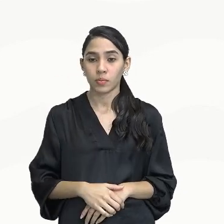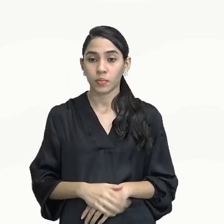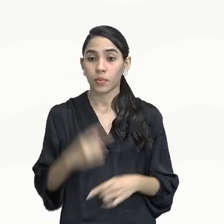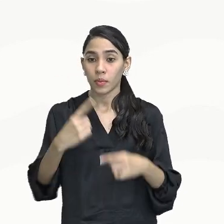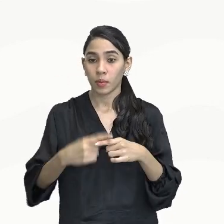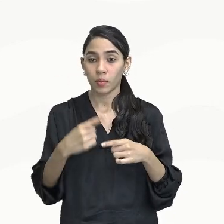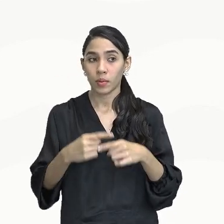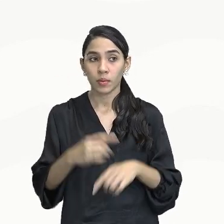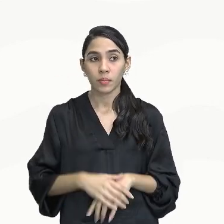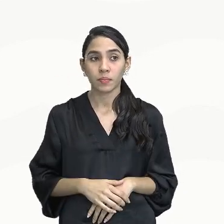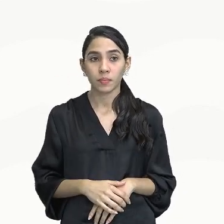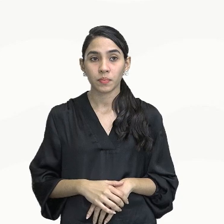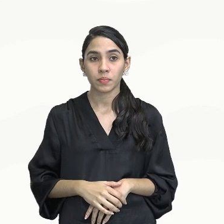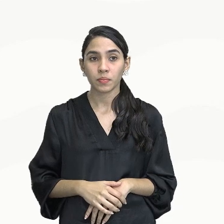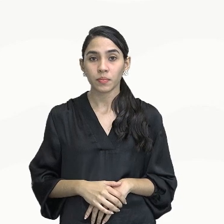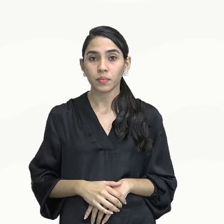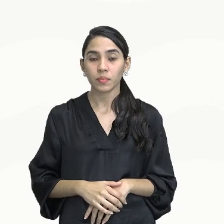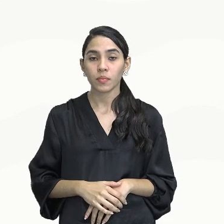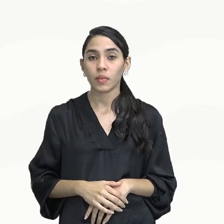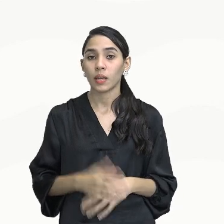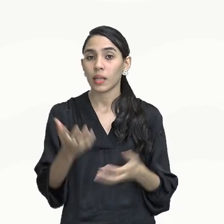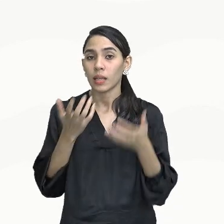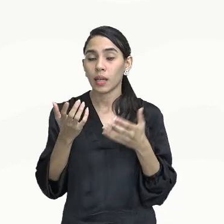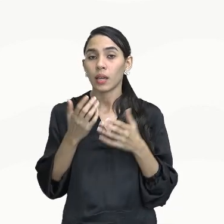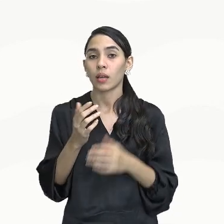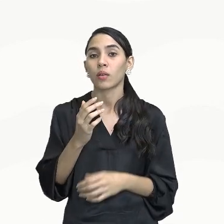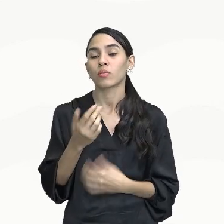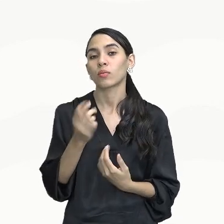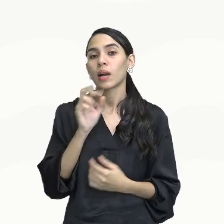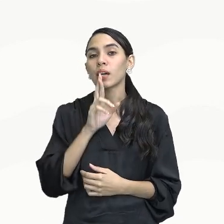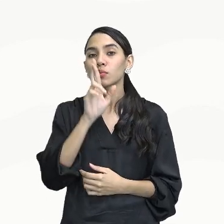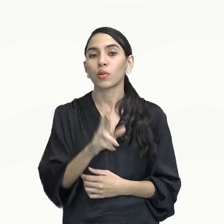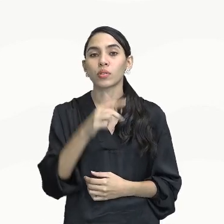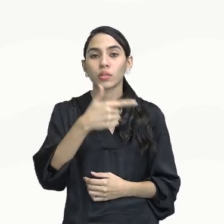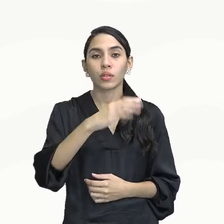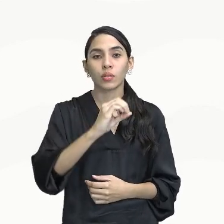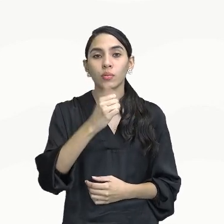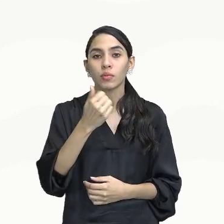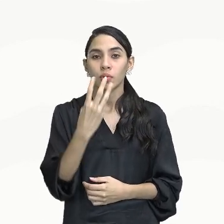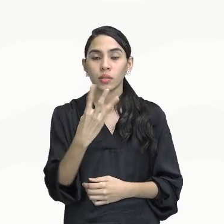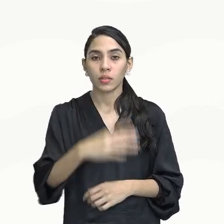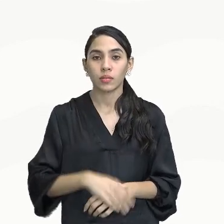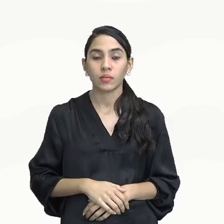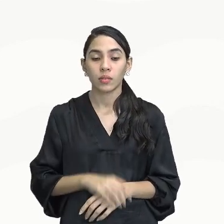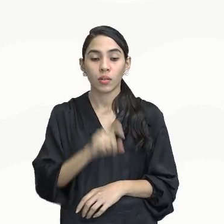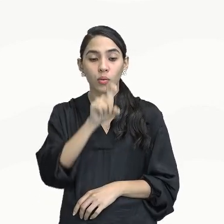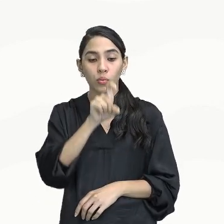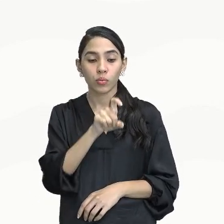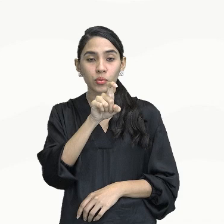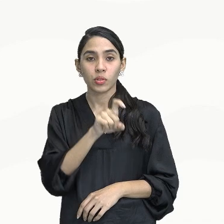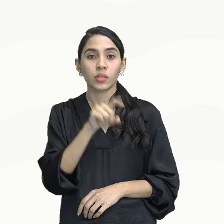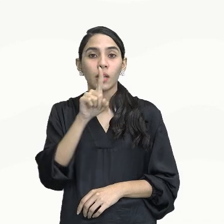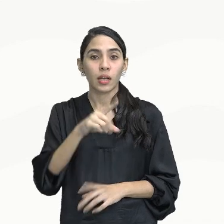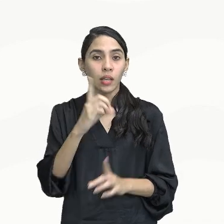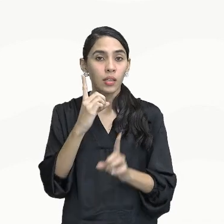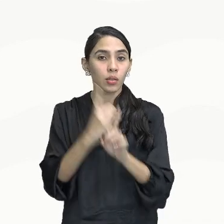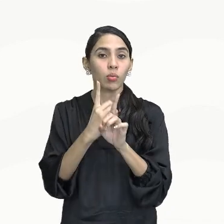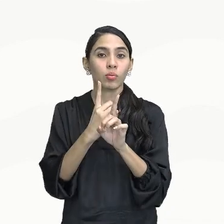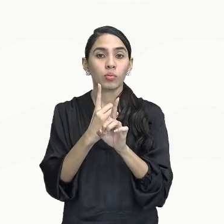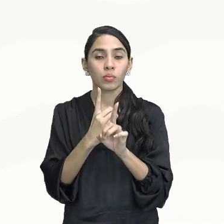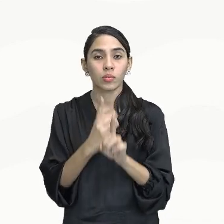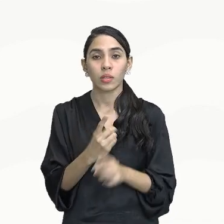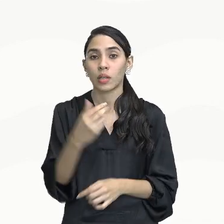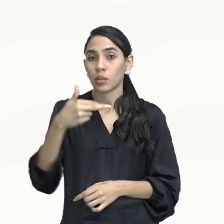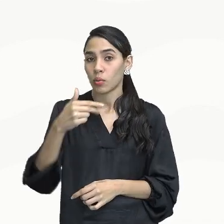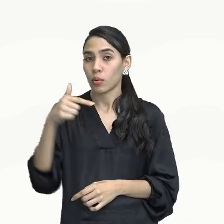está pedindo lá é o valor de 2013. Exatamente, o x é o valor que a gente encontrou aqui